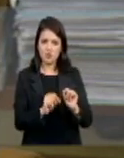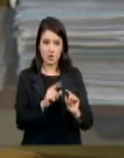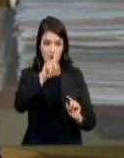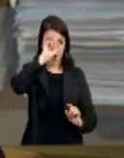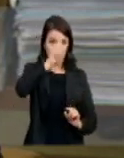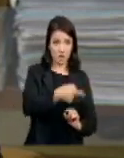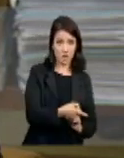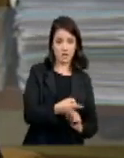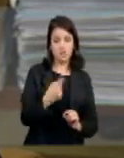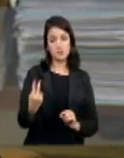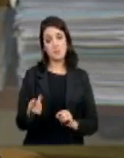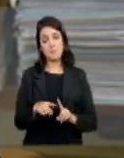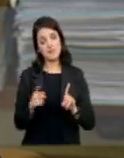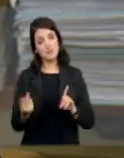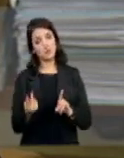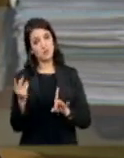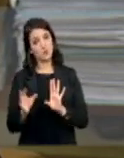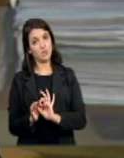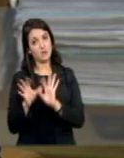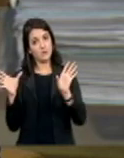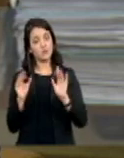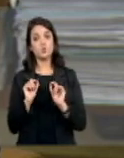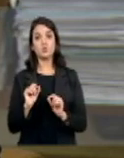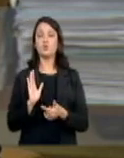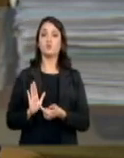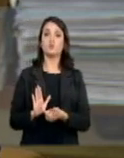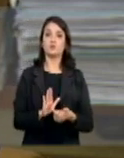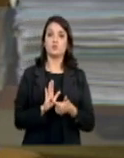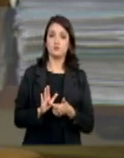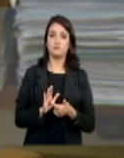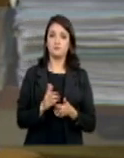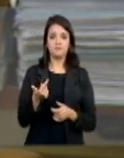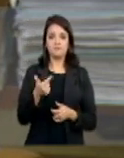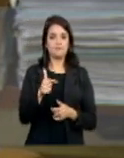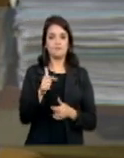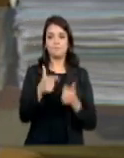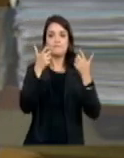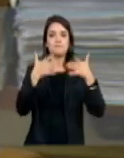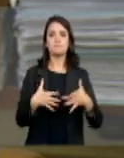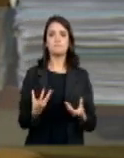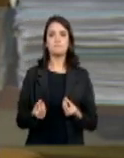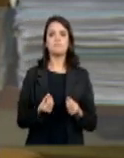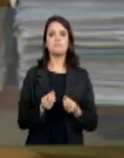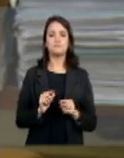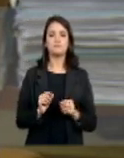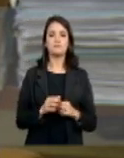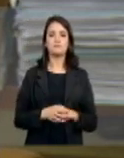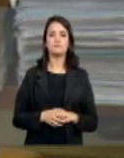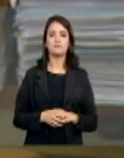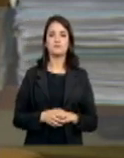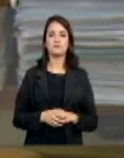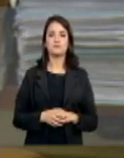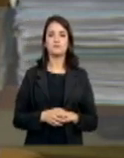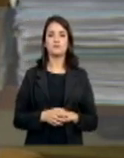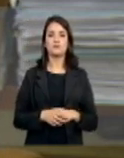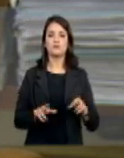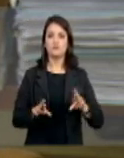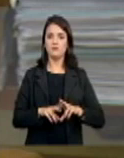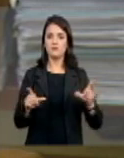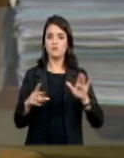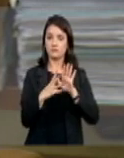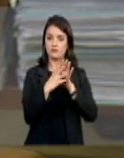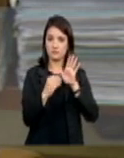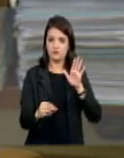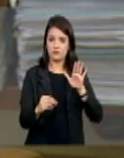valor da liberdade o que se revela o que não tem sentido por divorciar-se dos padrões ordinários de submissão